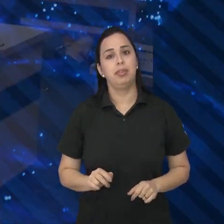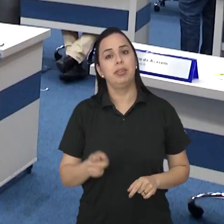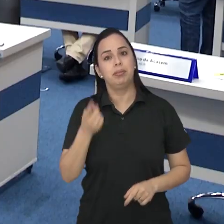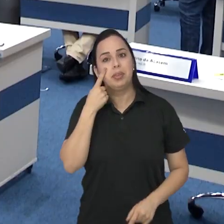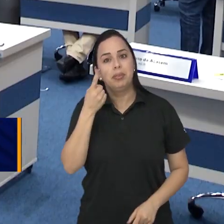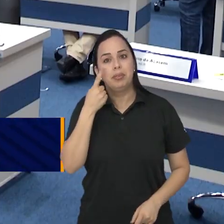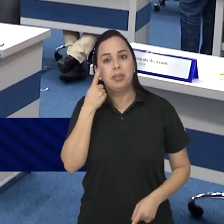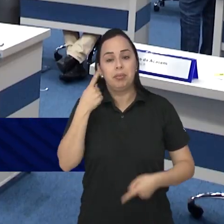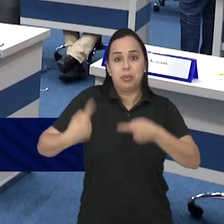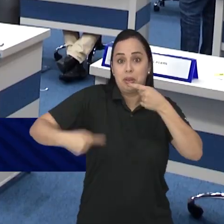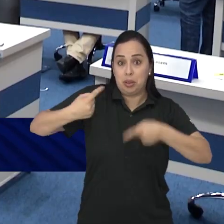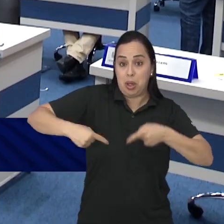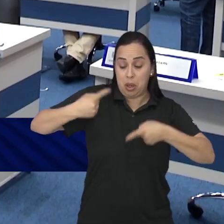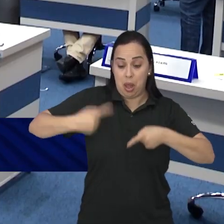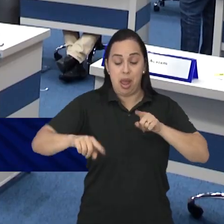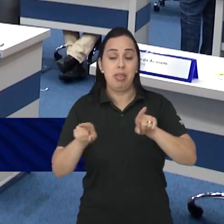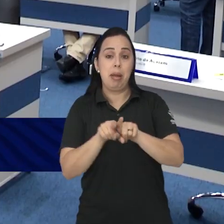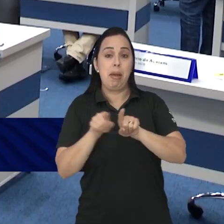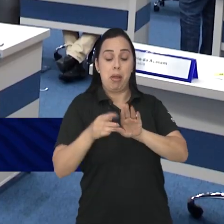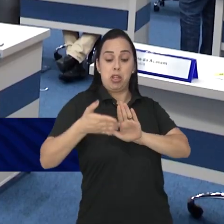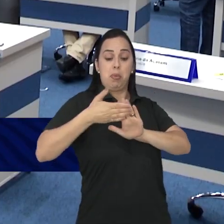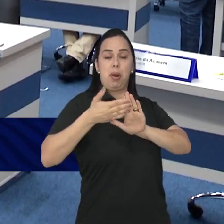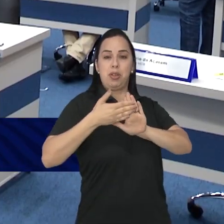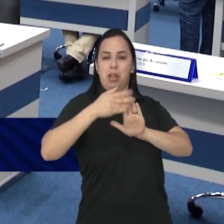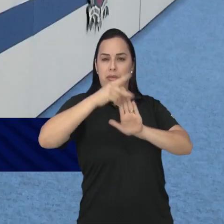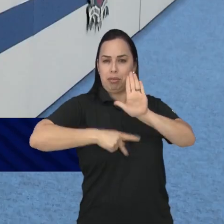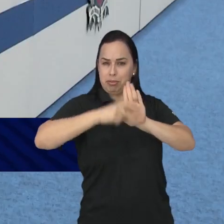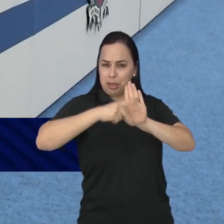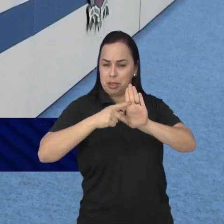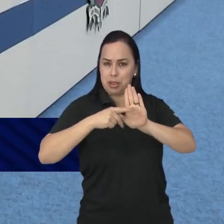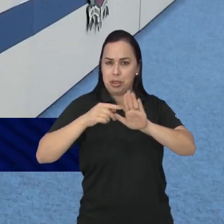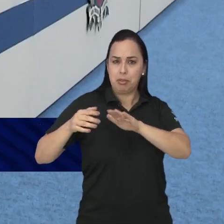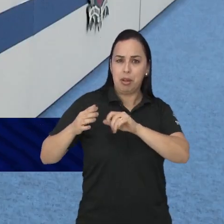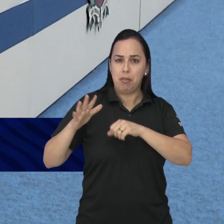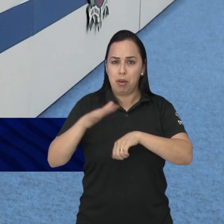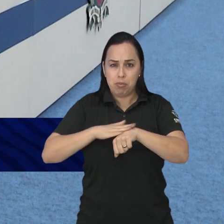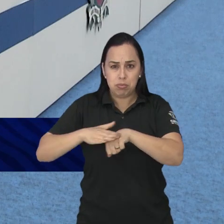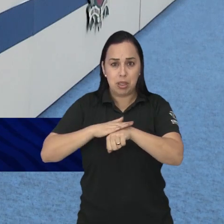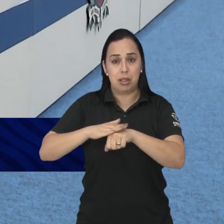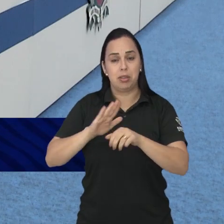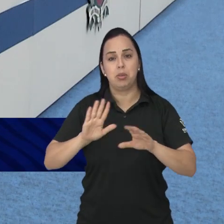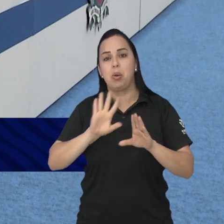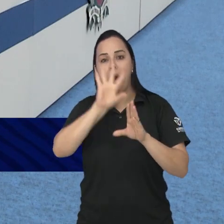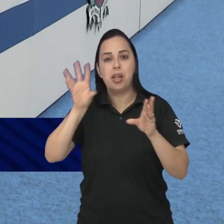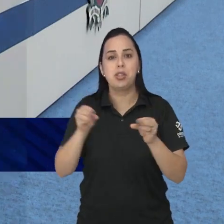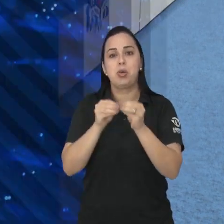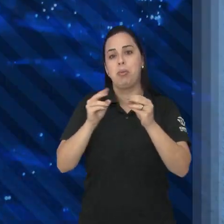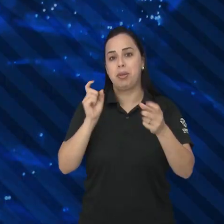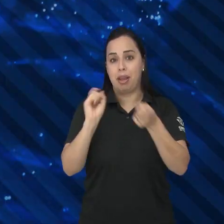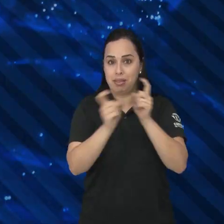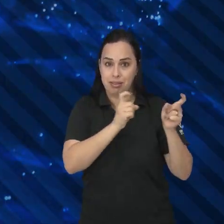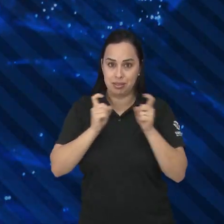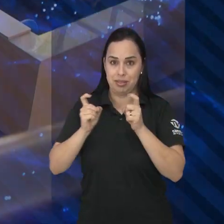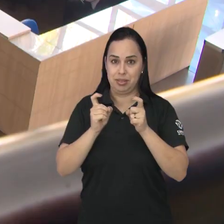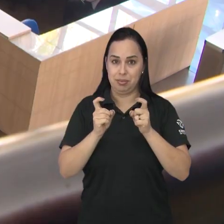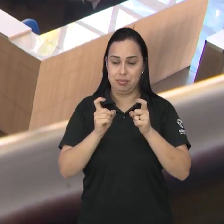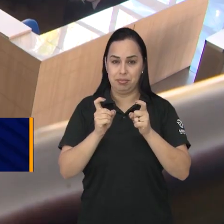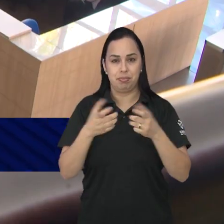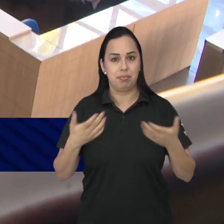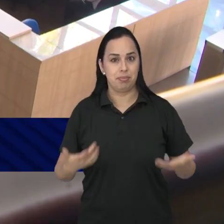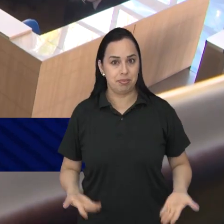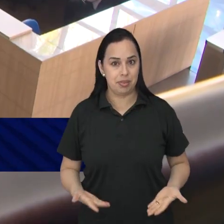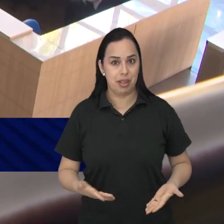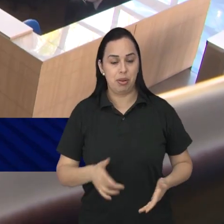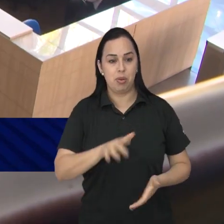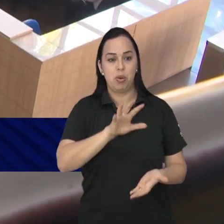Confira também os debates e os projetos discutidos pelos vereadores nos nossos resumos das sessões. Legislativo em sala